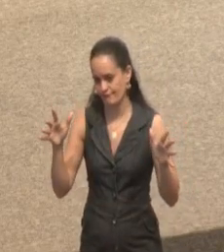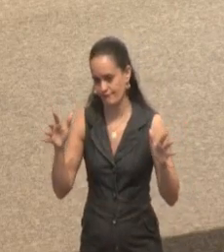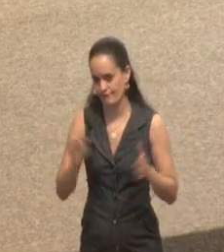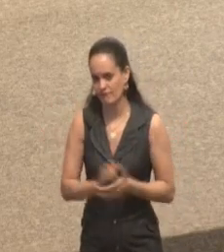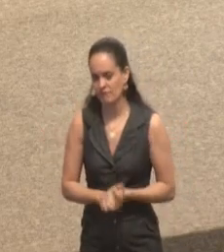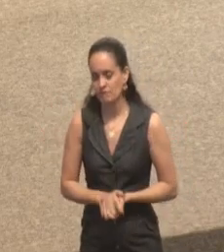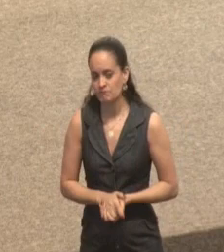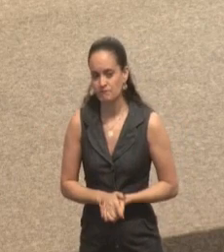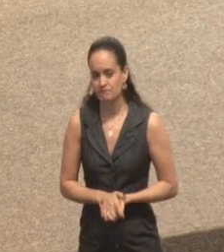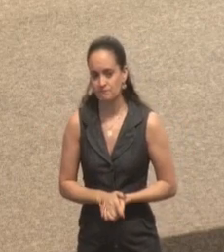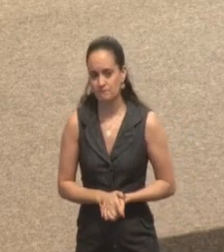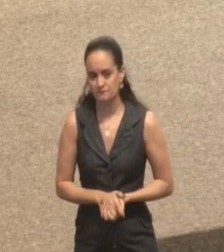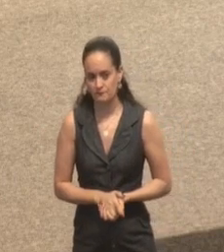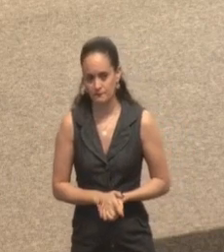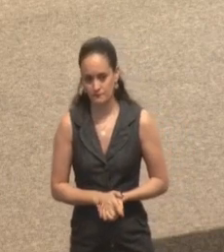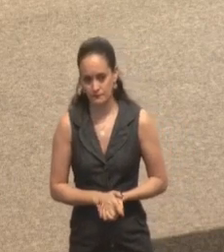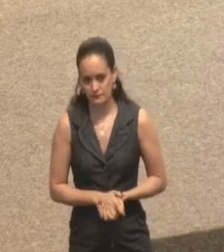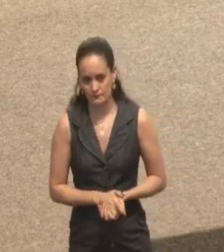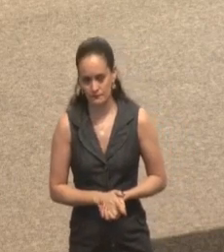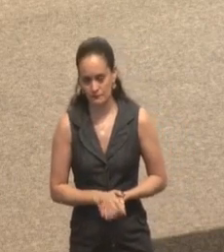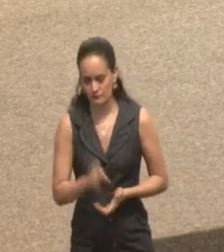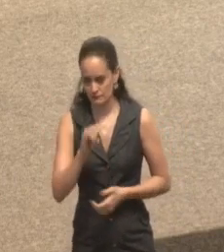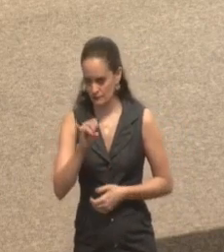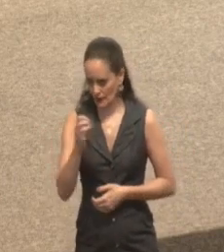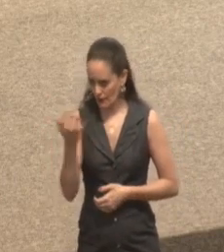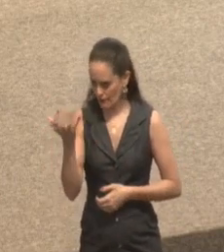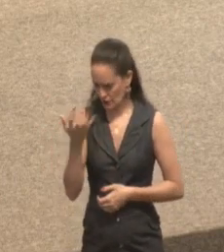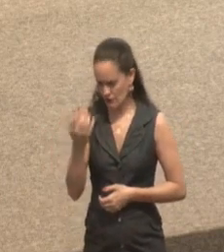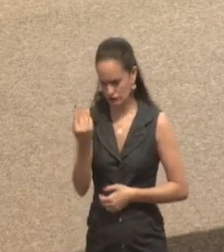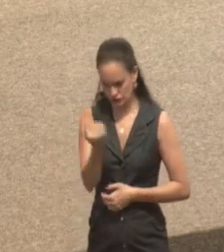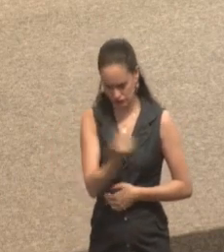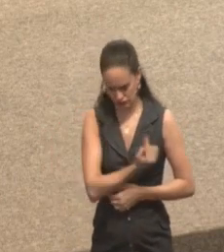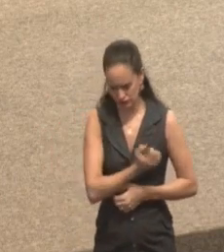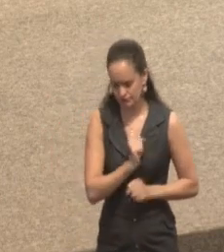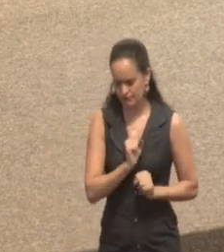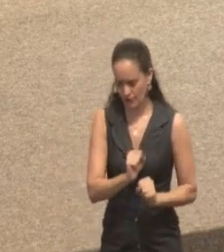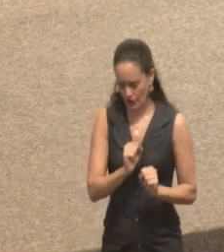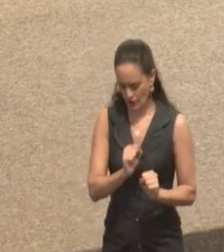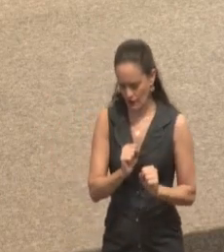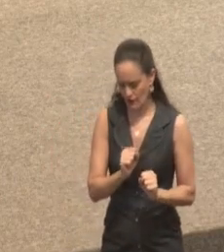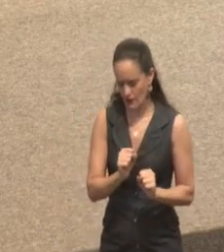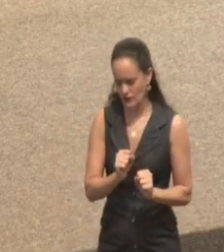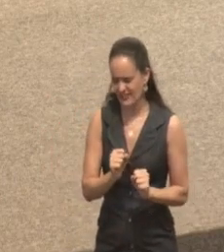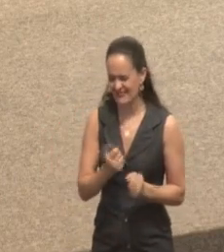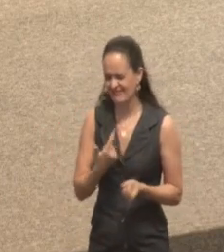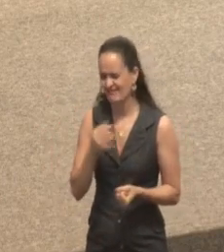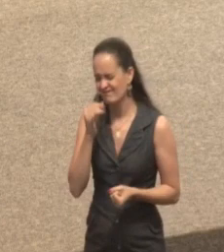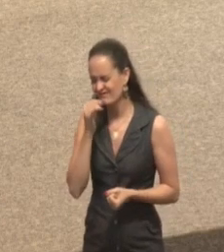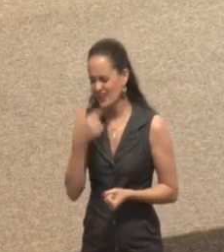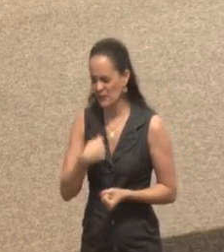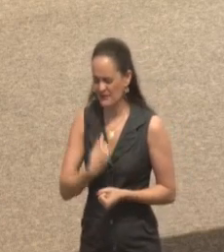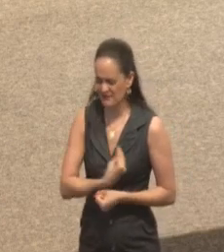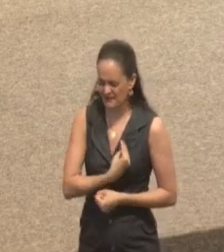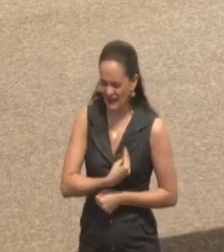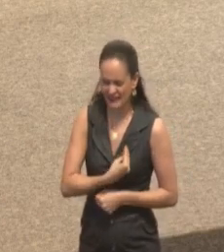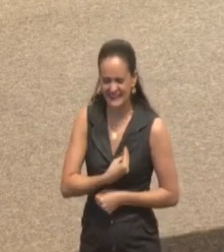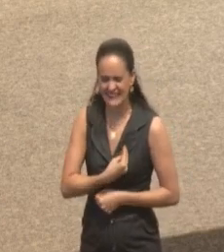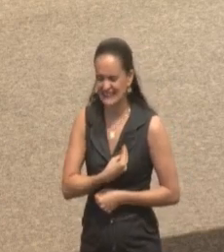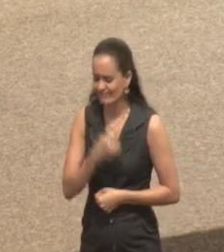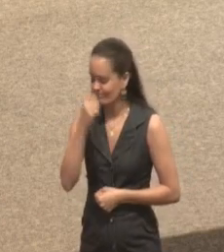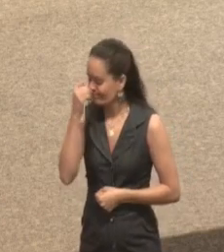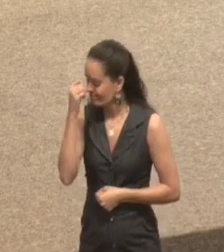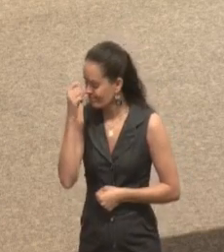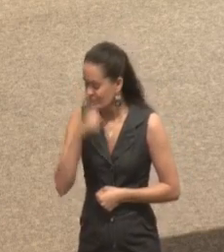Se você quer orar comigo, pode vir também nesse momento. Pastor, eu estou vivendo um momento na minha vida que não tem quem dê